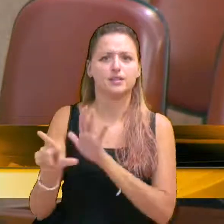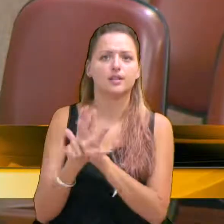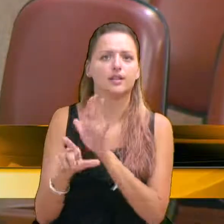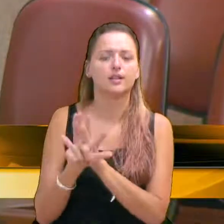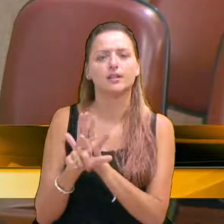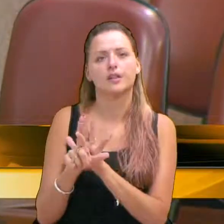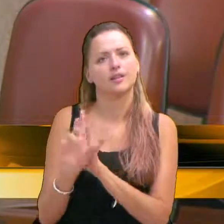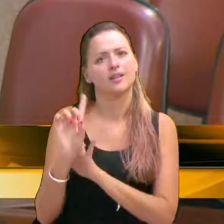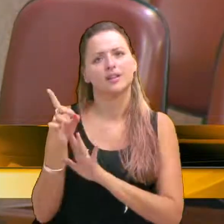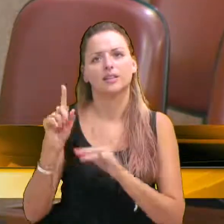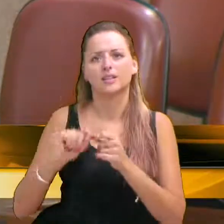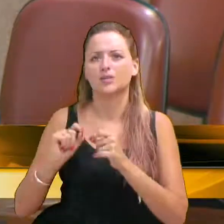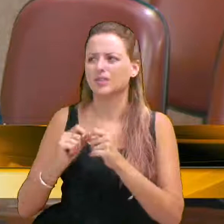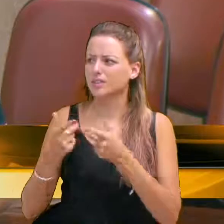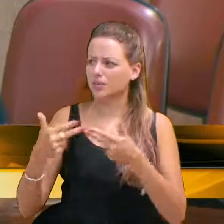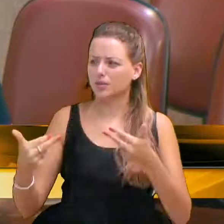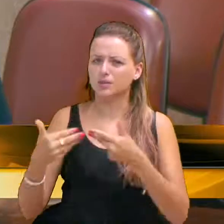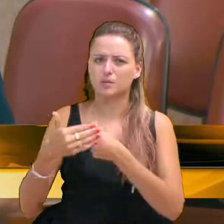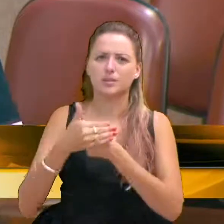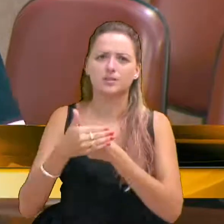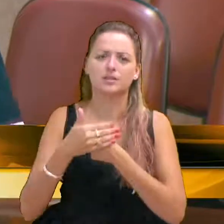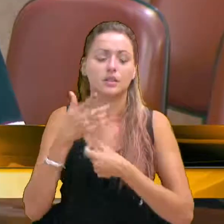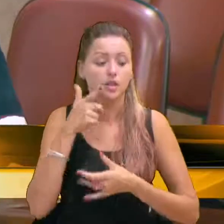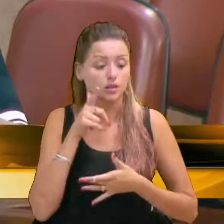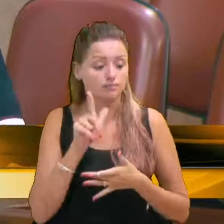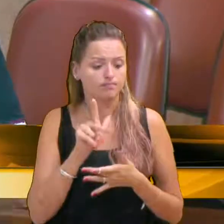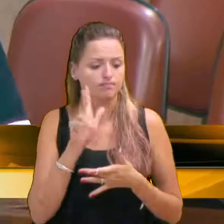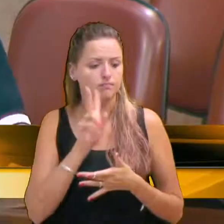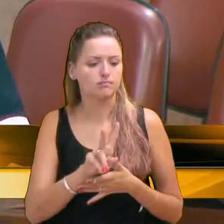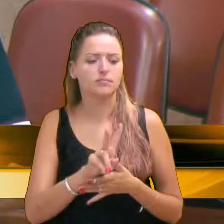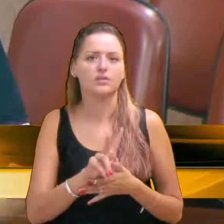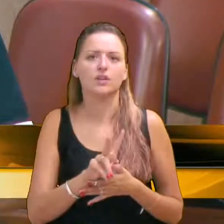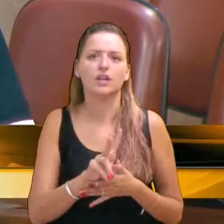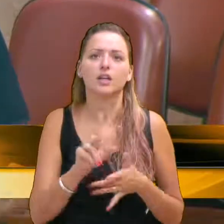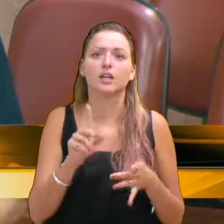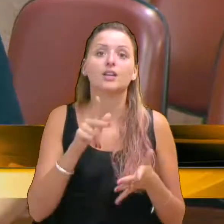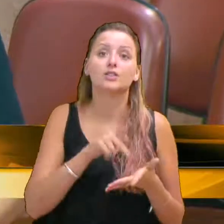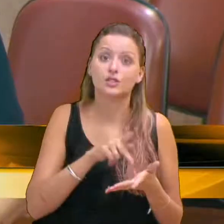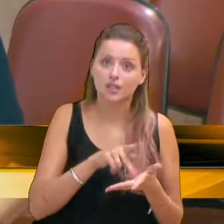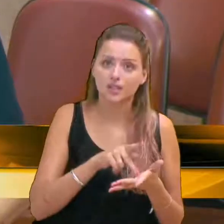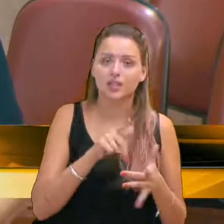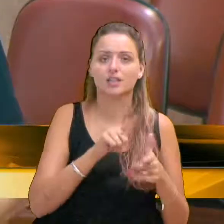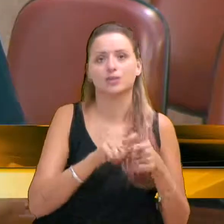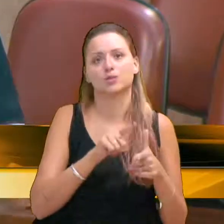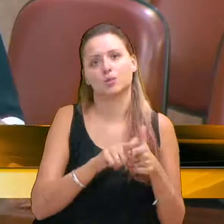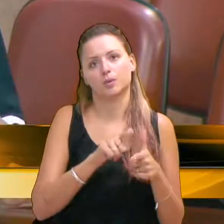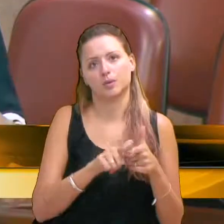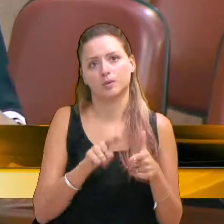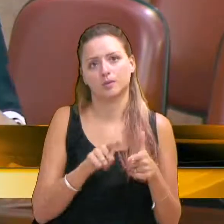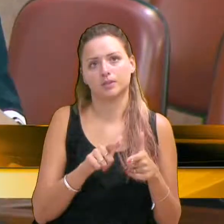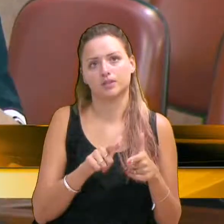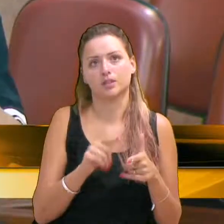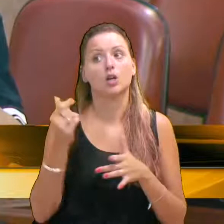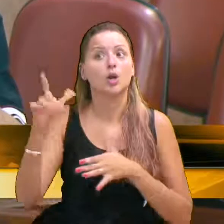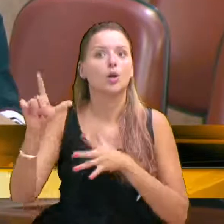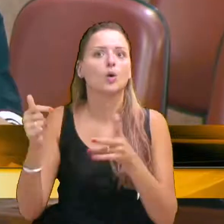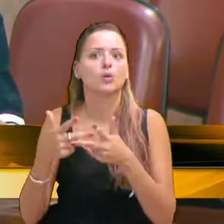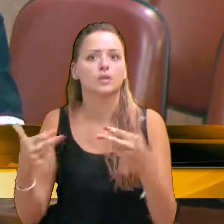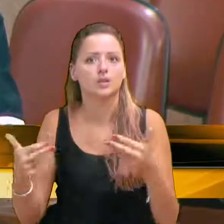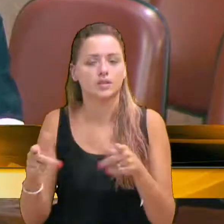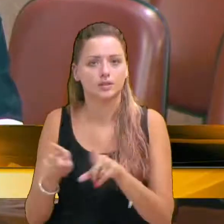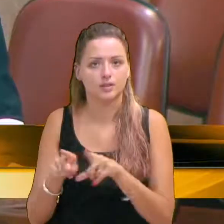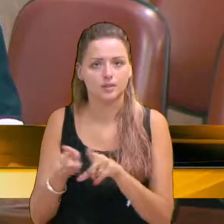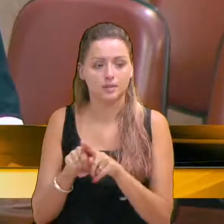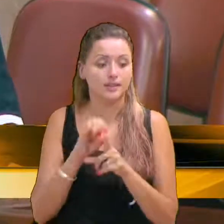esse tipo de cortina de fumaça e começar a olhar para os verdadeiros problemas do trânsito. E outra coisa, nós